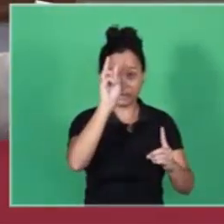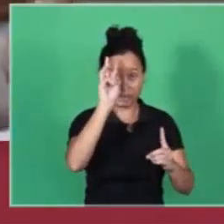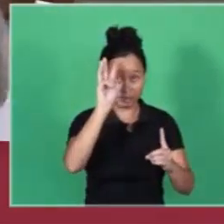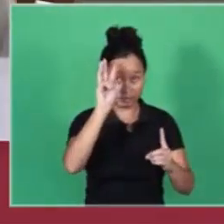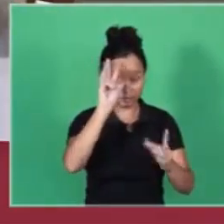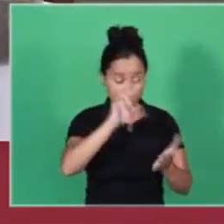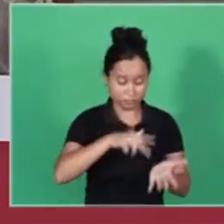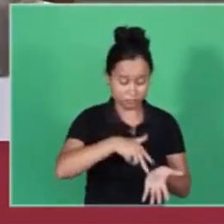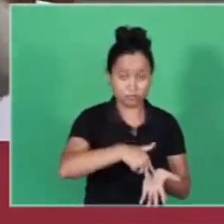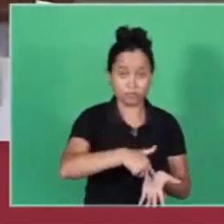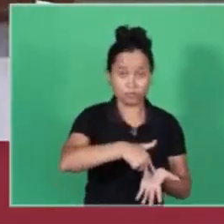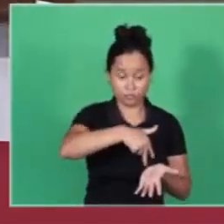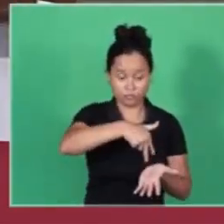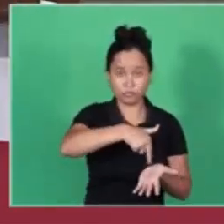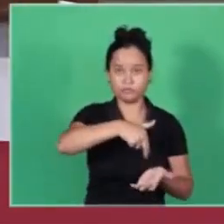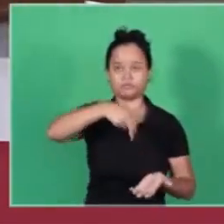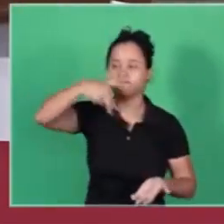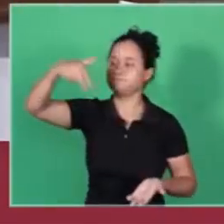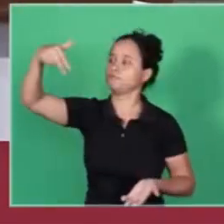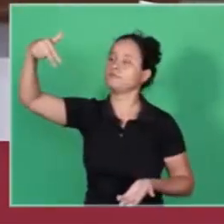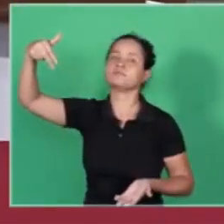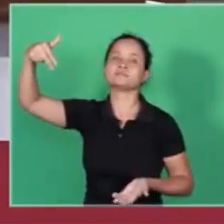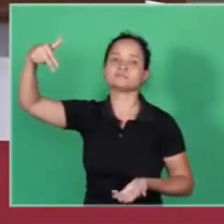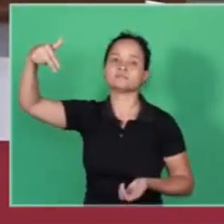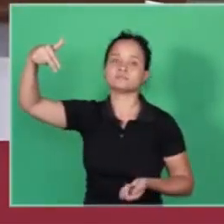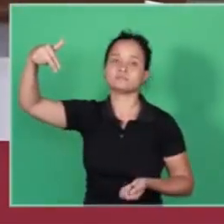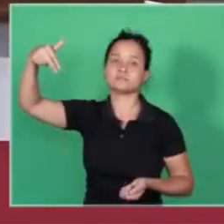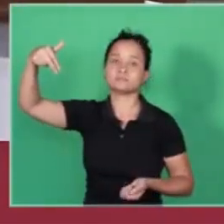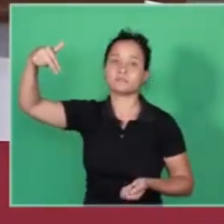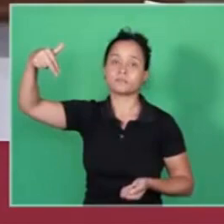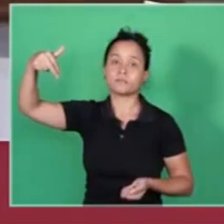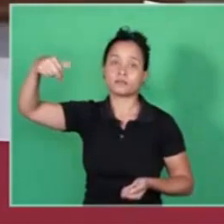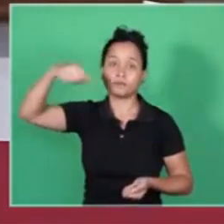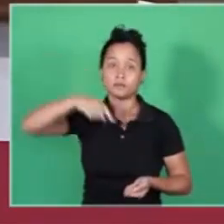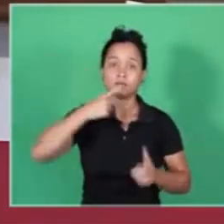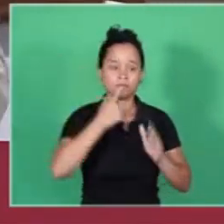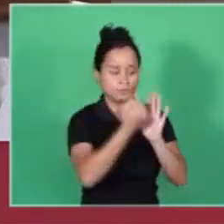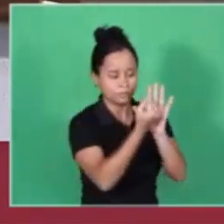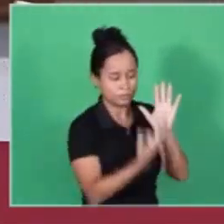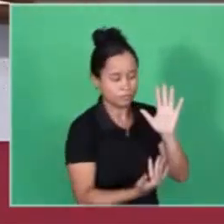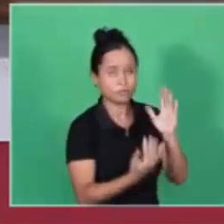ou ficou, seja de que forma, ele derramou o Espírito Santo.